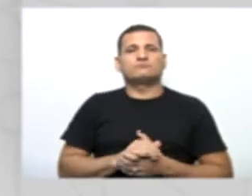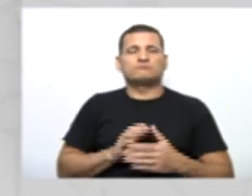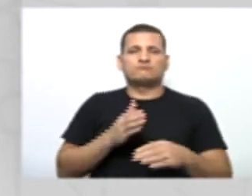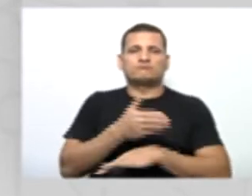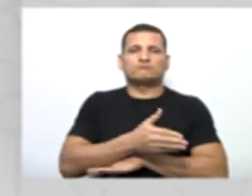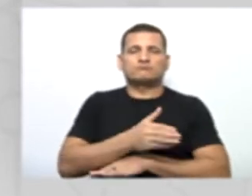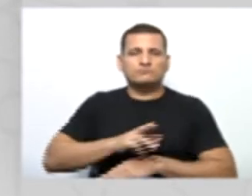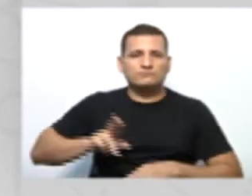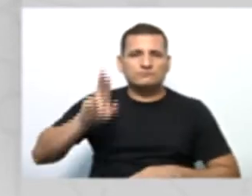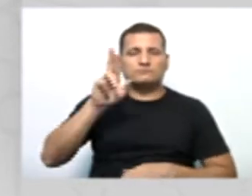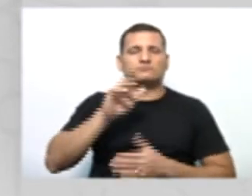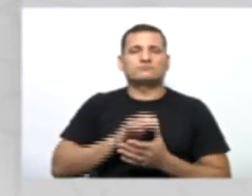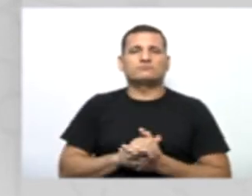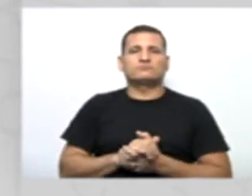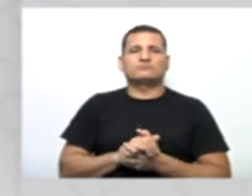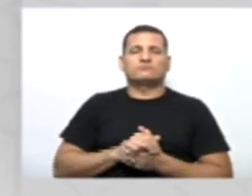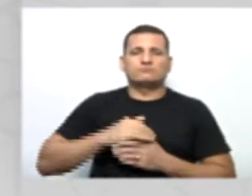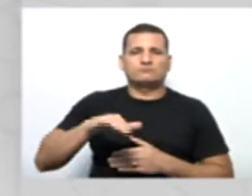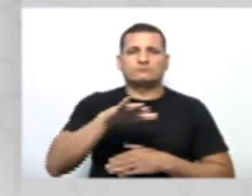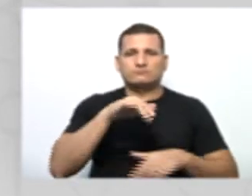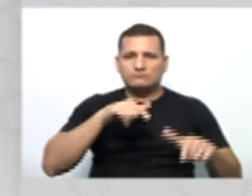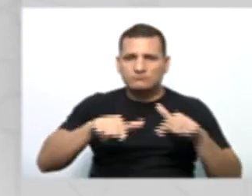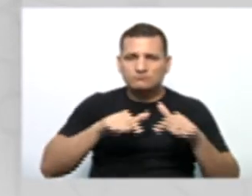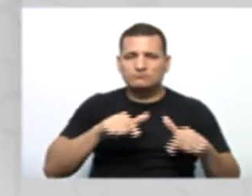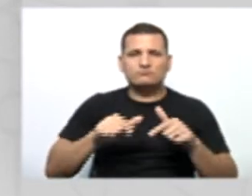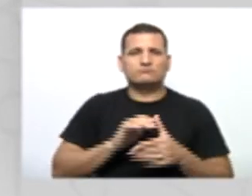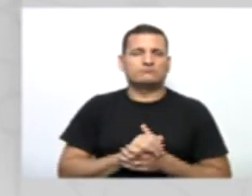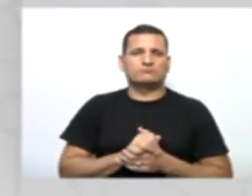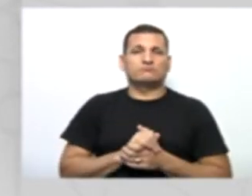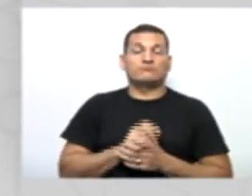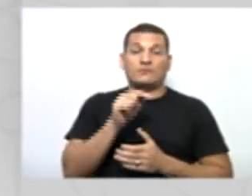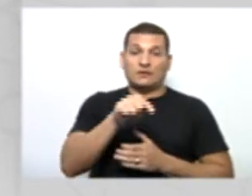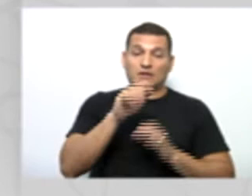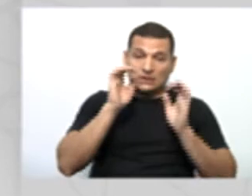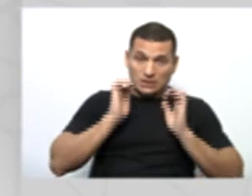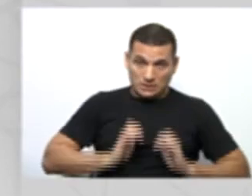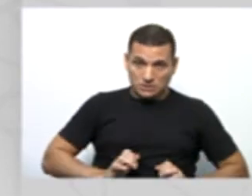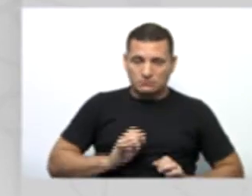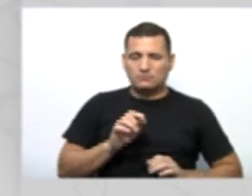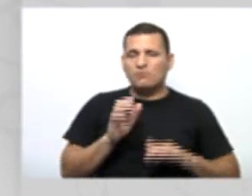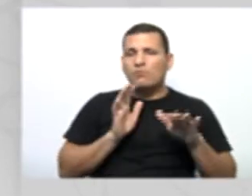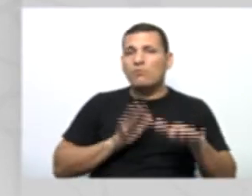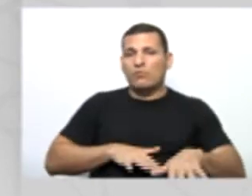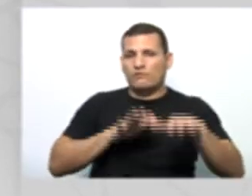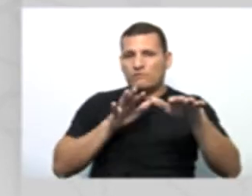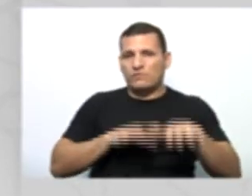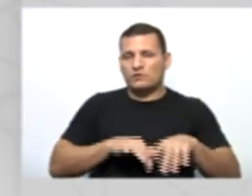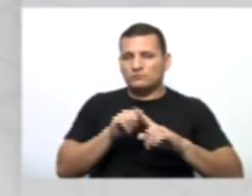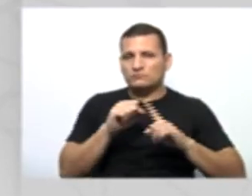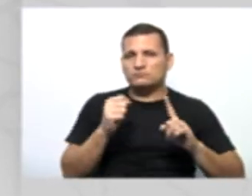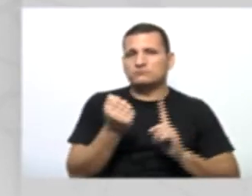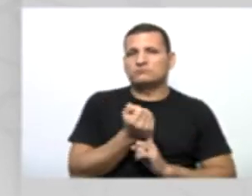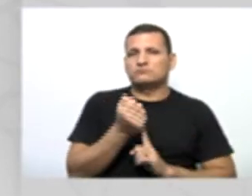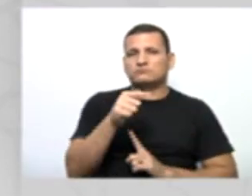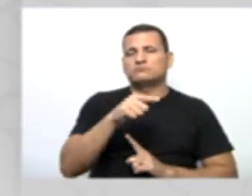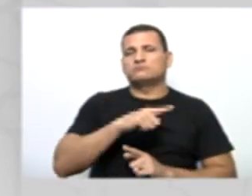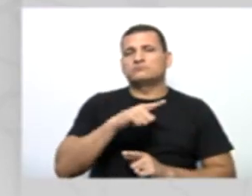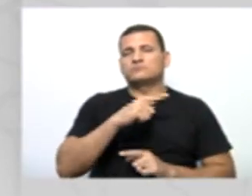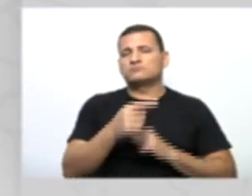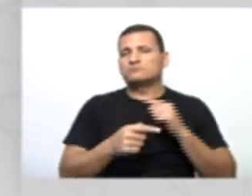trabalho, e esses valores éticos foram construídos pelos movimentos sociais que tinham como objetivo